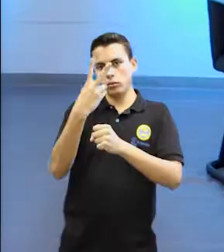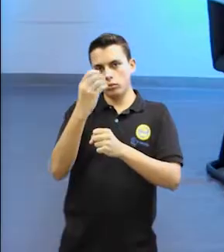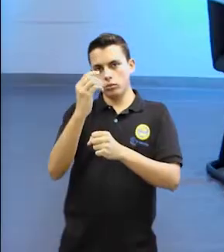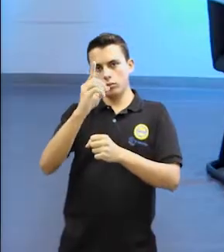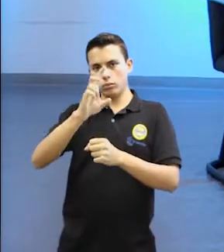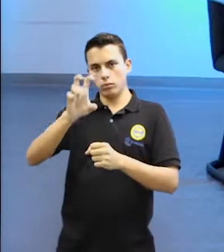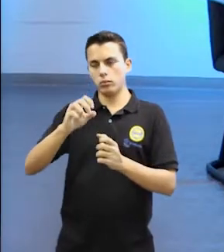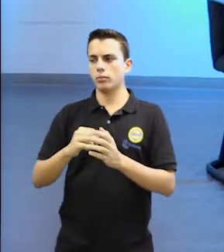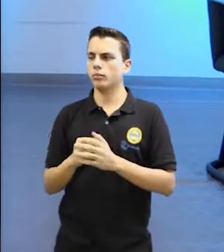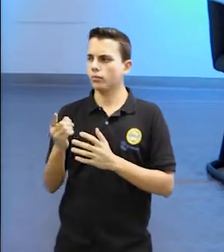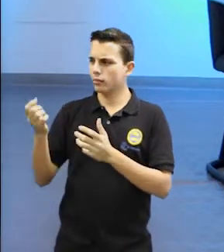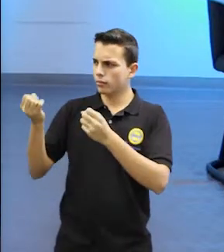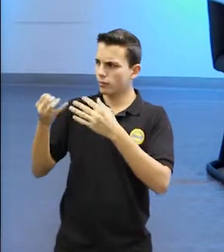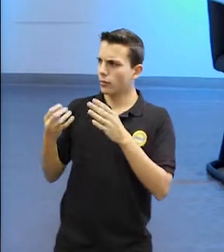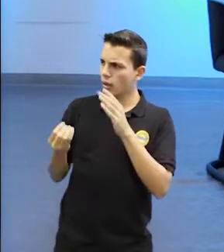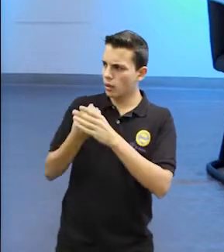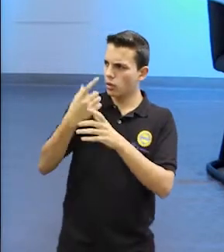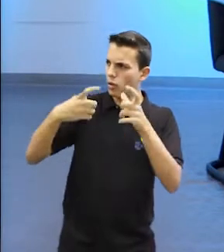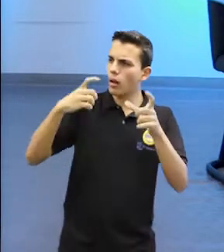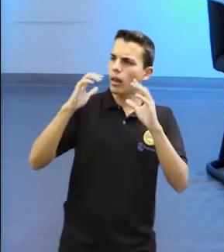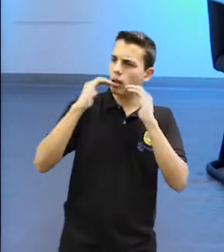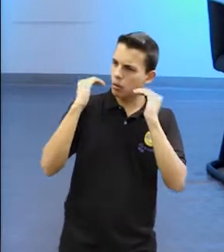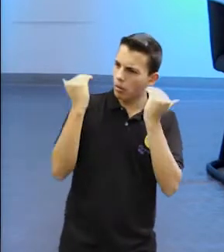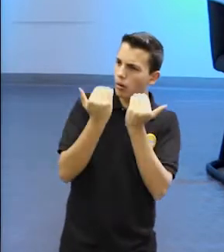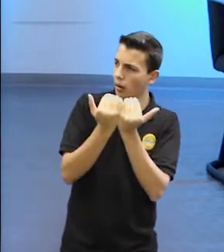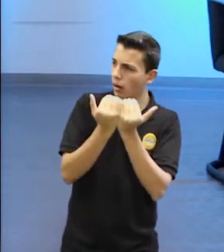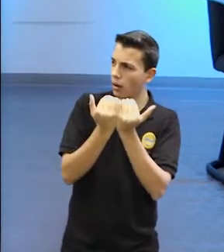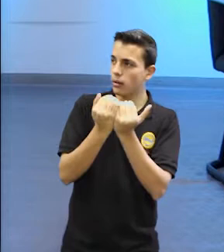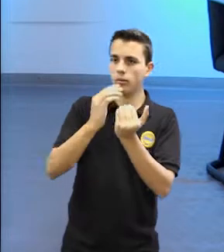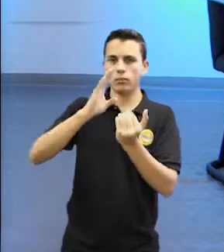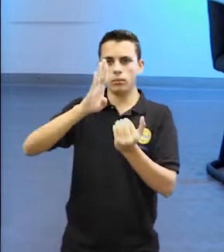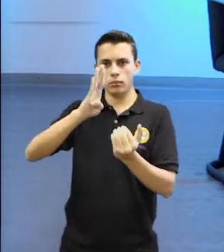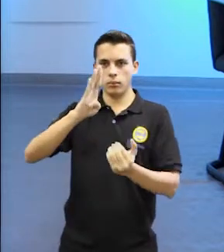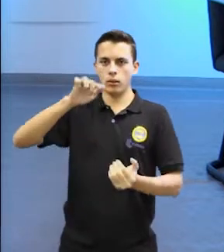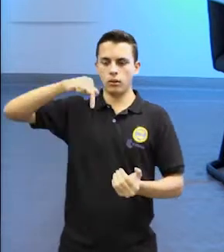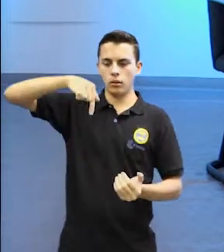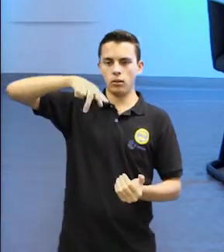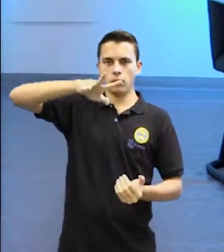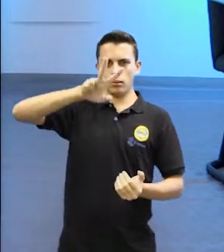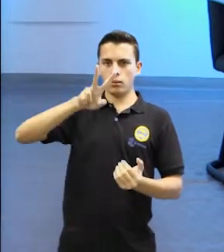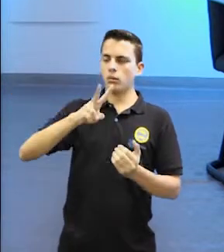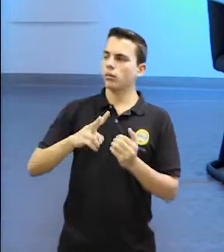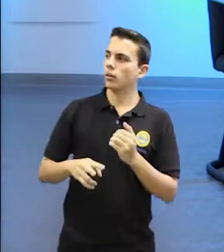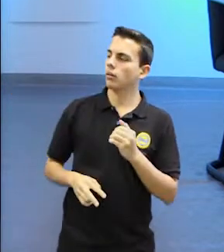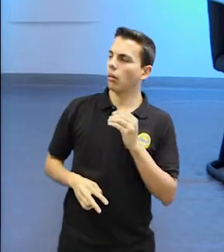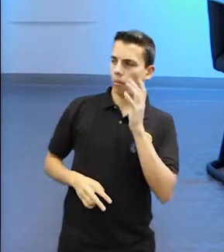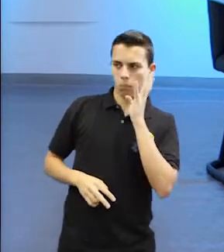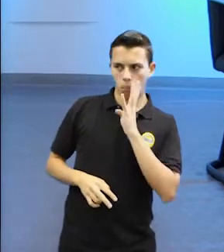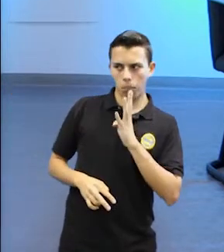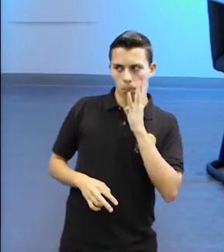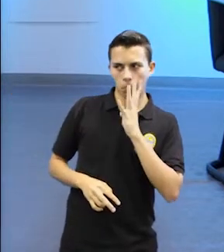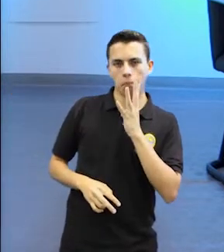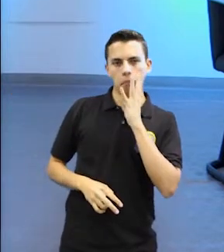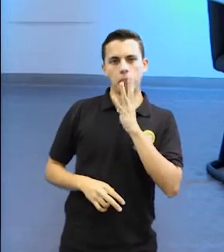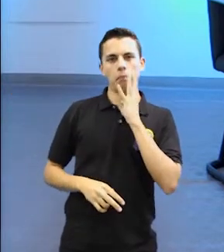num congresso, não foi? Foi no congresso da BQV, que é a Associação Brasileira de Qualidade de Vida. Olha só. E esse